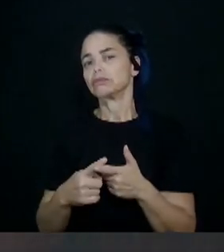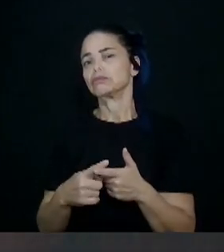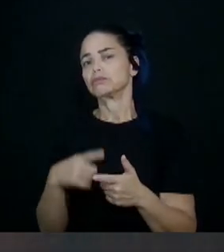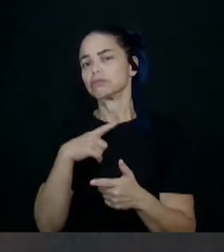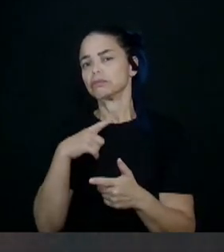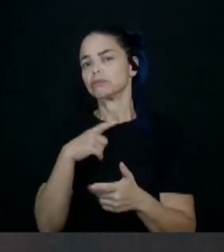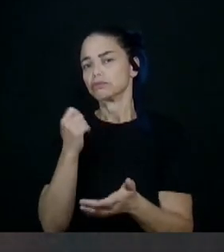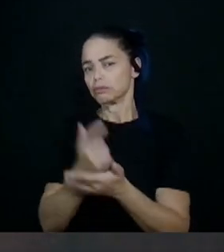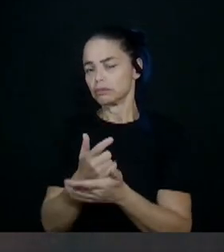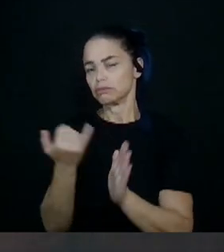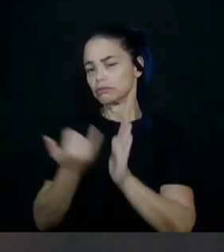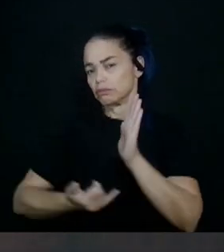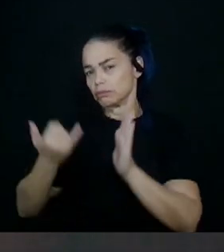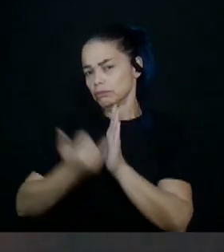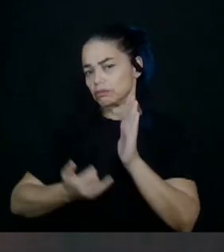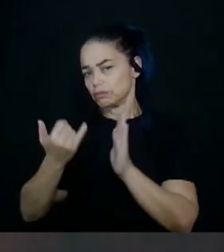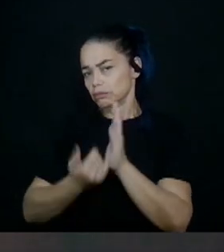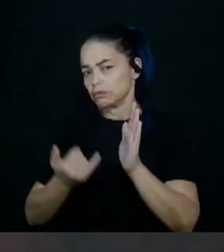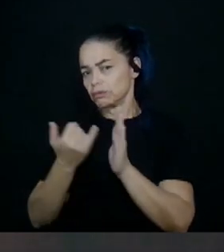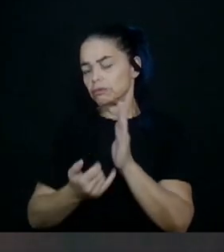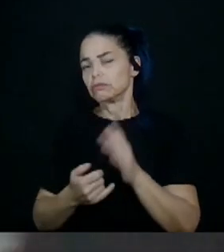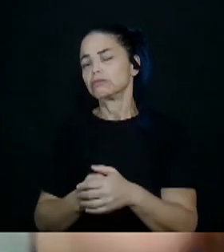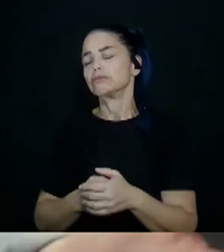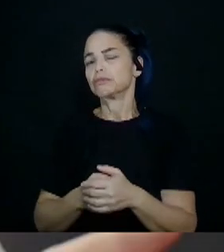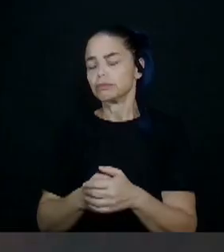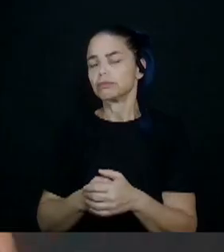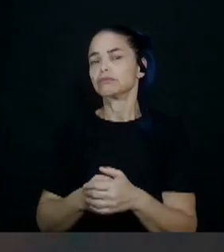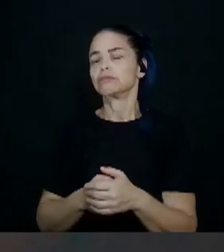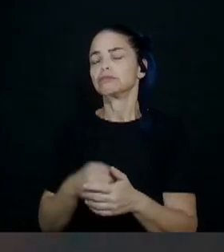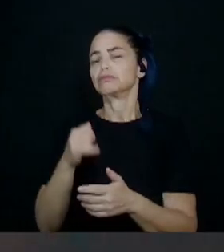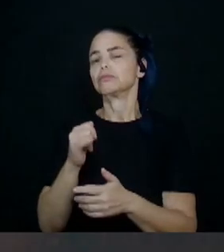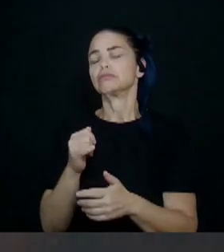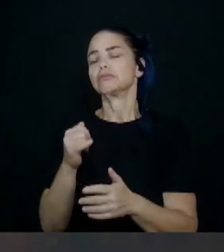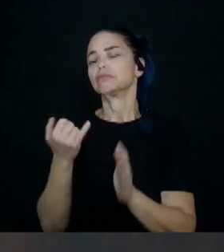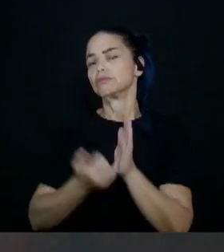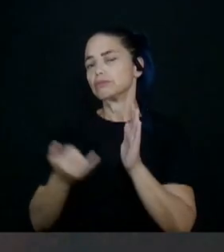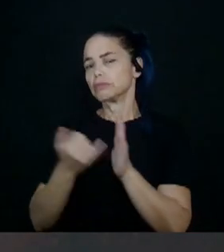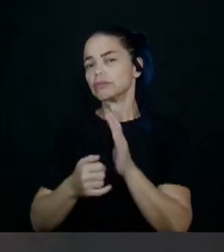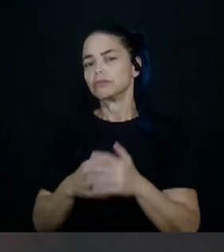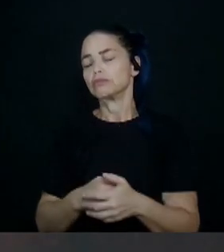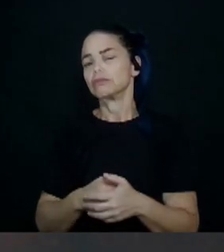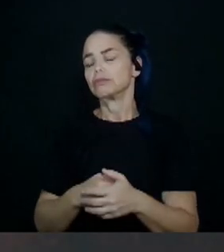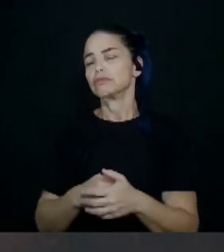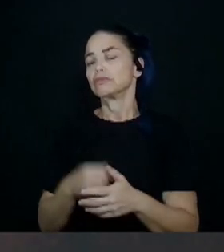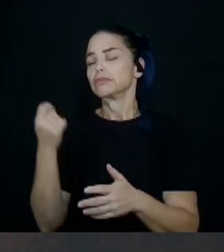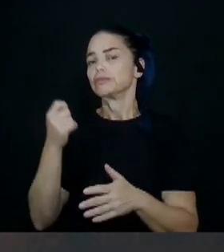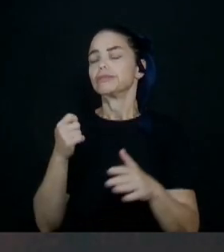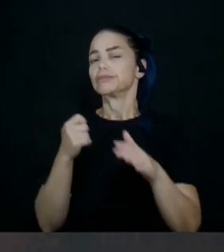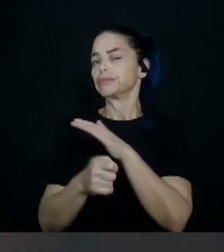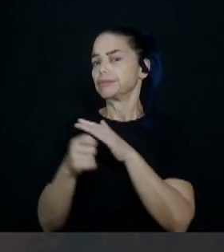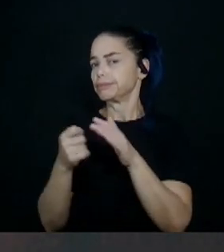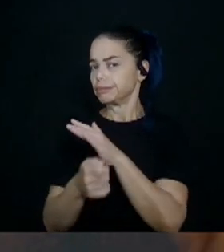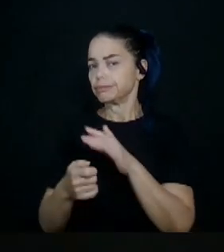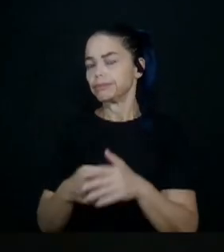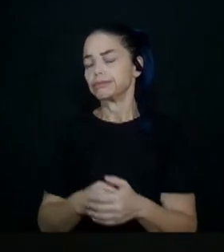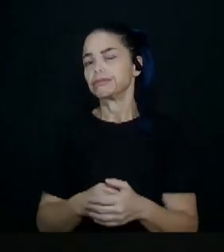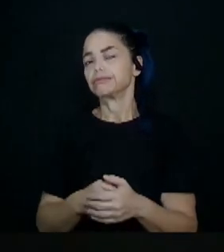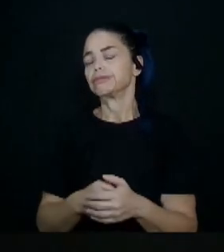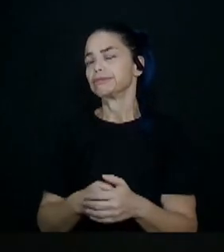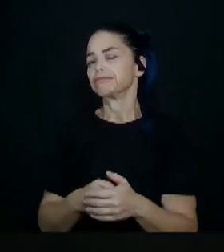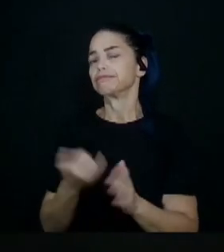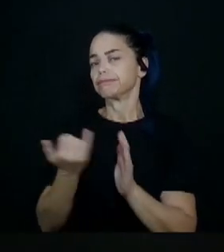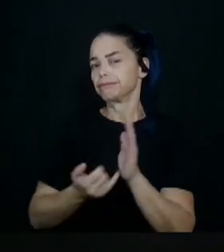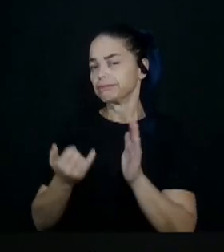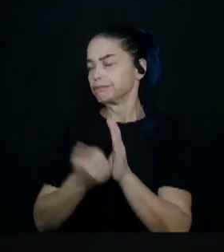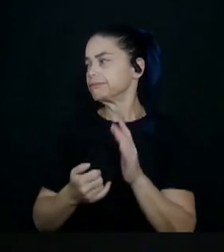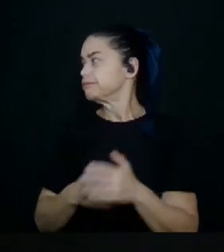pagamos impostos, nós temos impostos cada vez mais IPTU. E eu pergunto, isso vai para onde? Então, isso precisa ir né? Eu